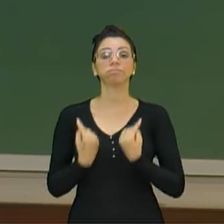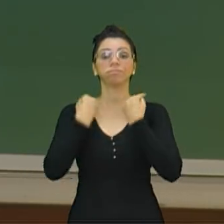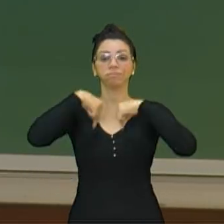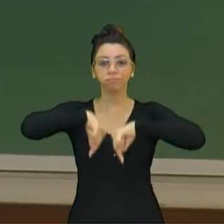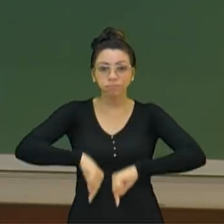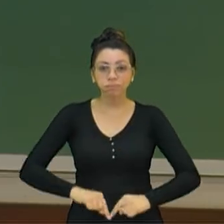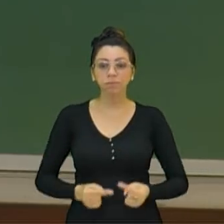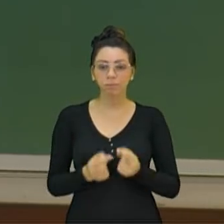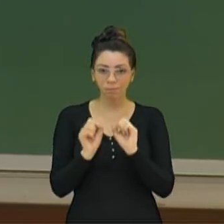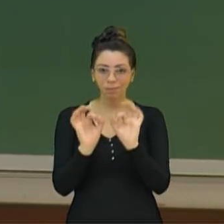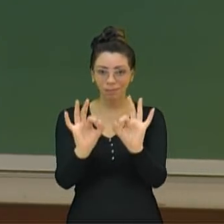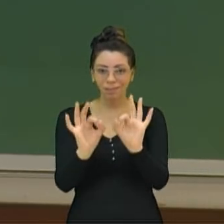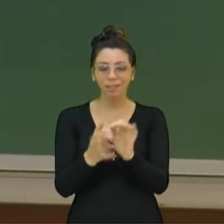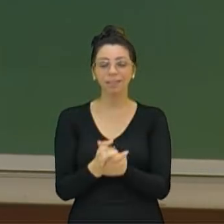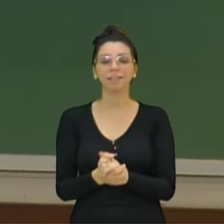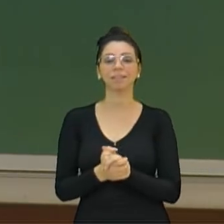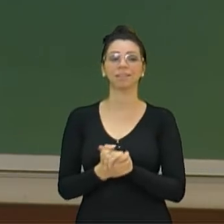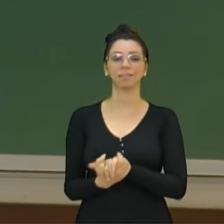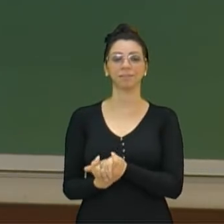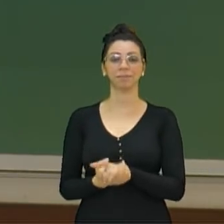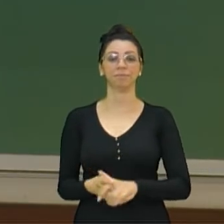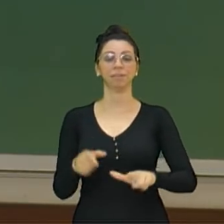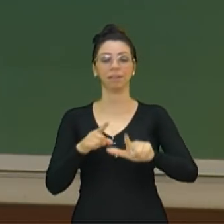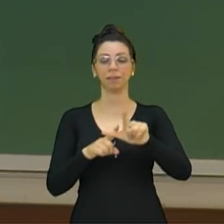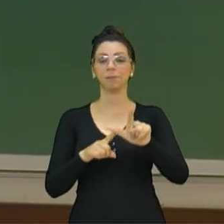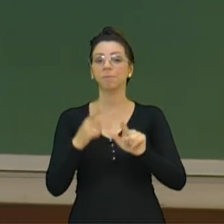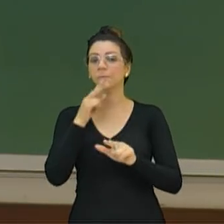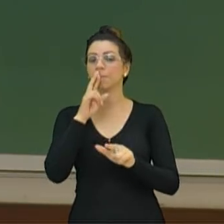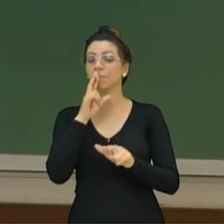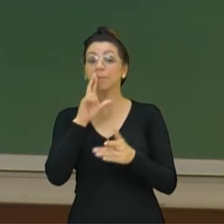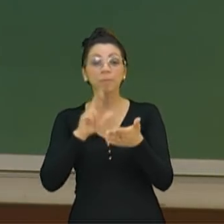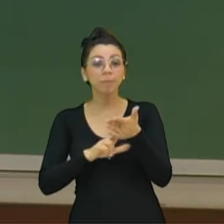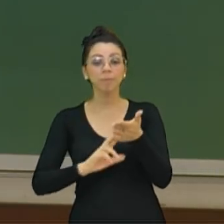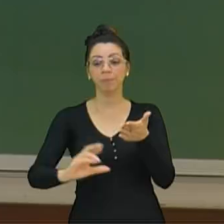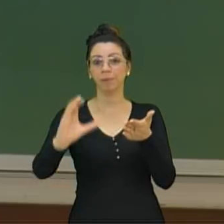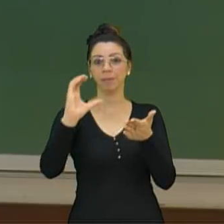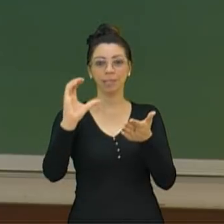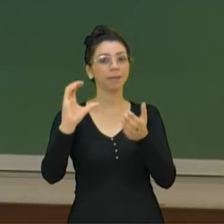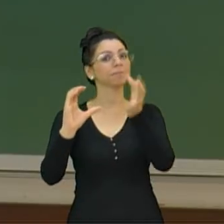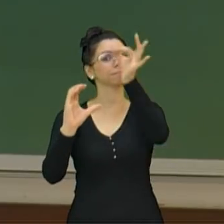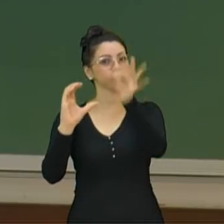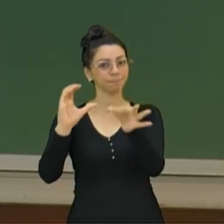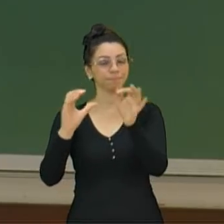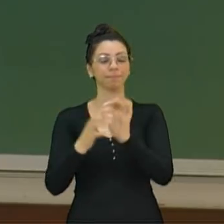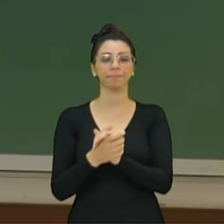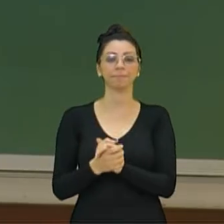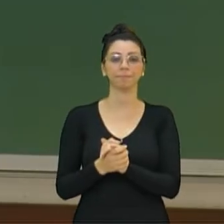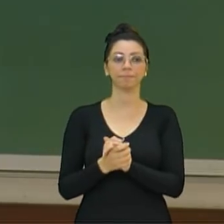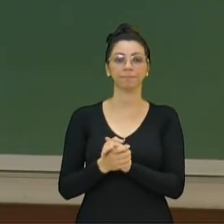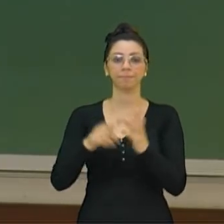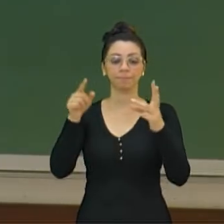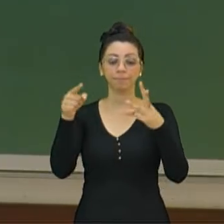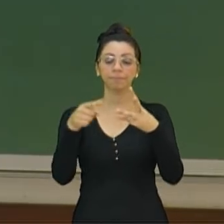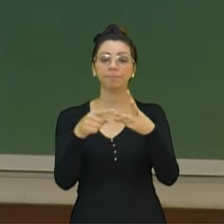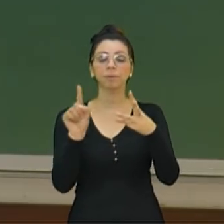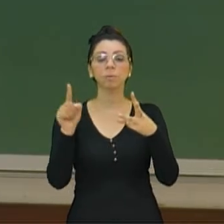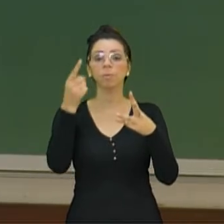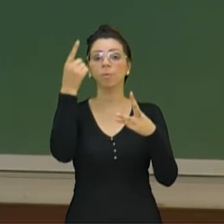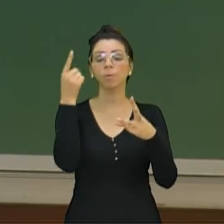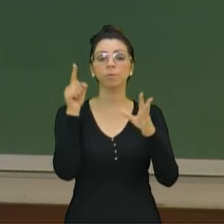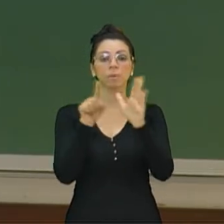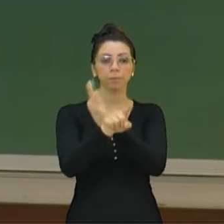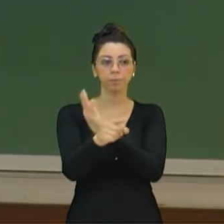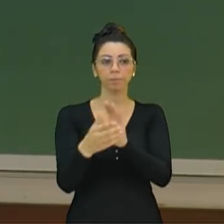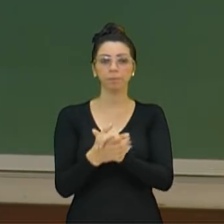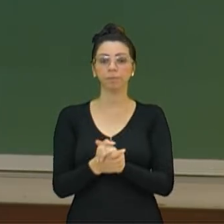mesmos. Certinho, quem respondeu a C. Ótimo. Terceiro e último quiz da nossa aula de hoje. A